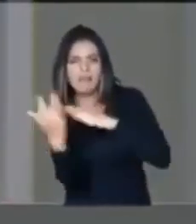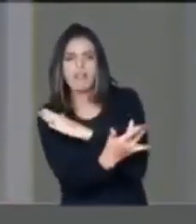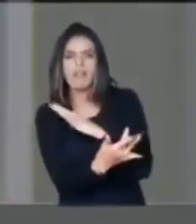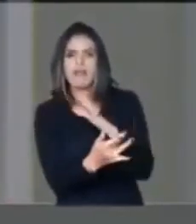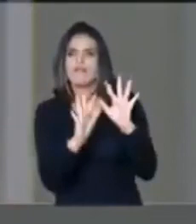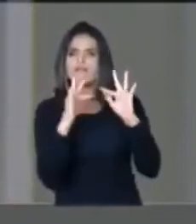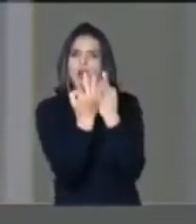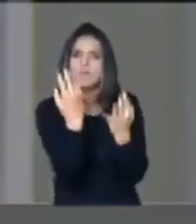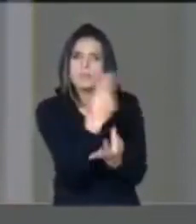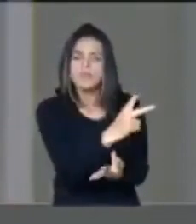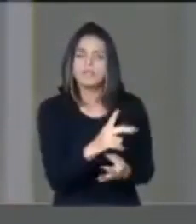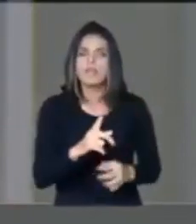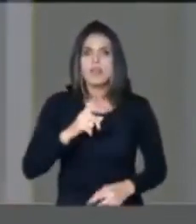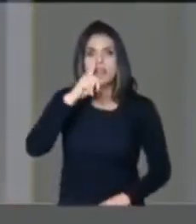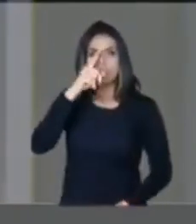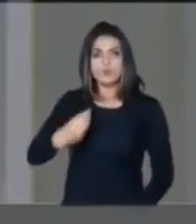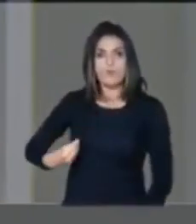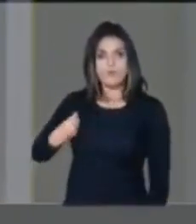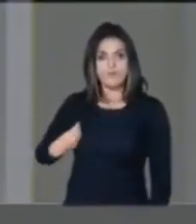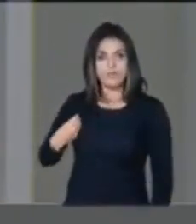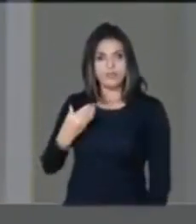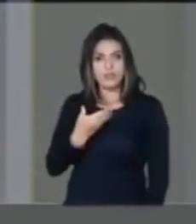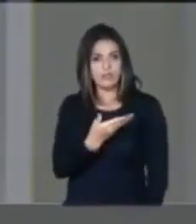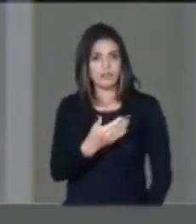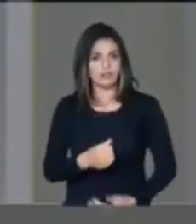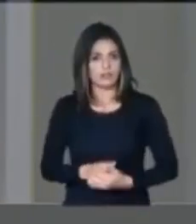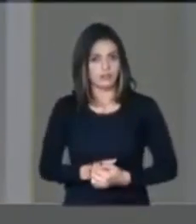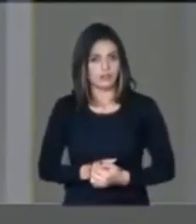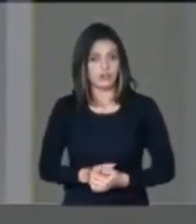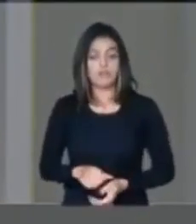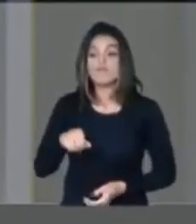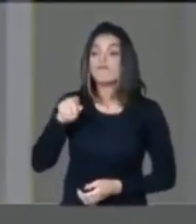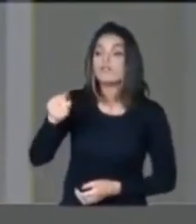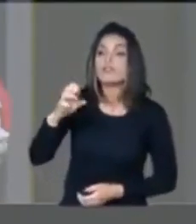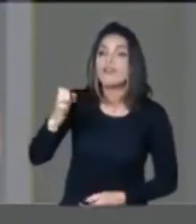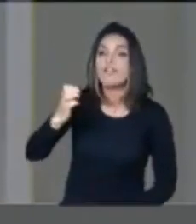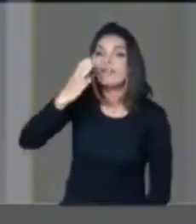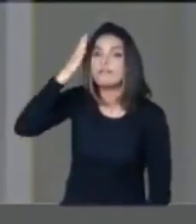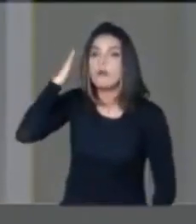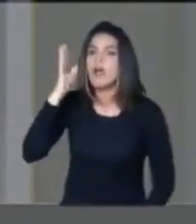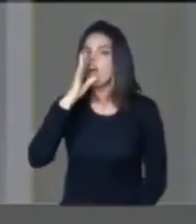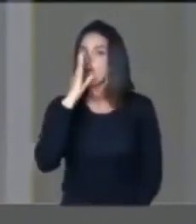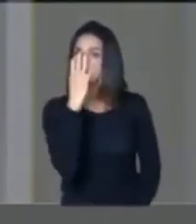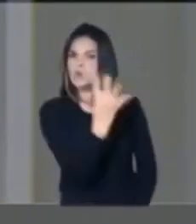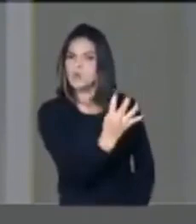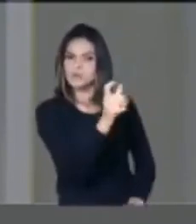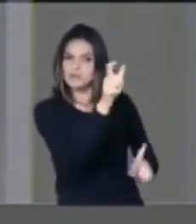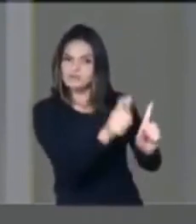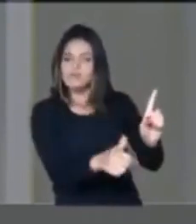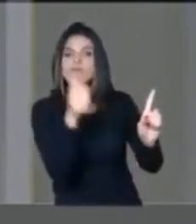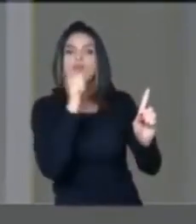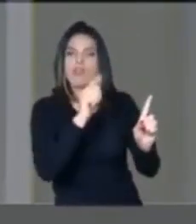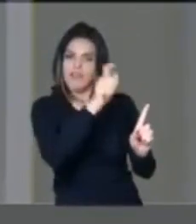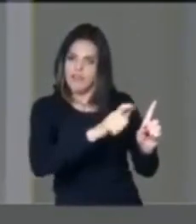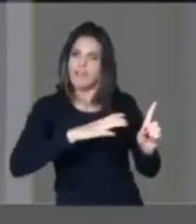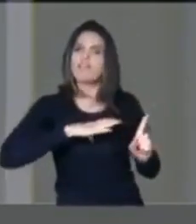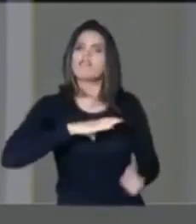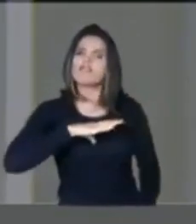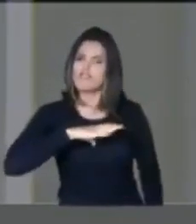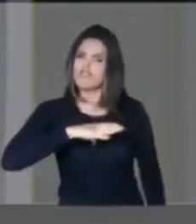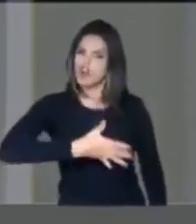correndo risco de vida neste país. O senhor acusa uma mulher que teve a coragem